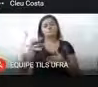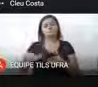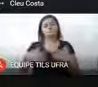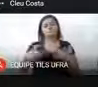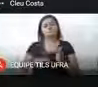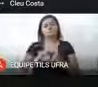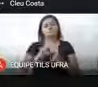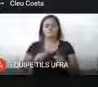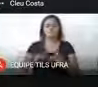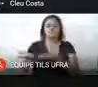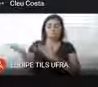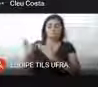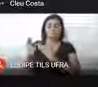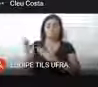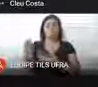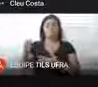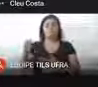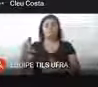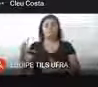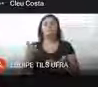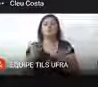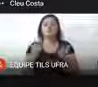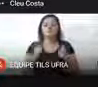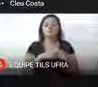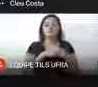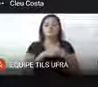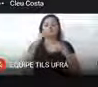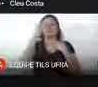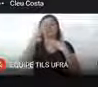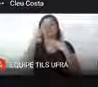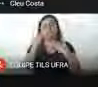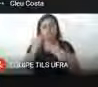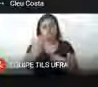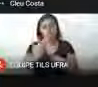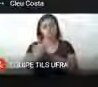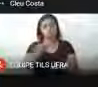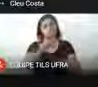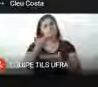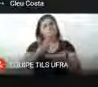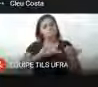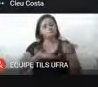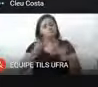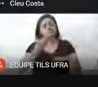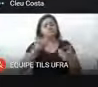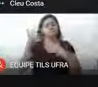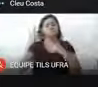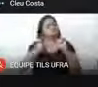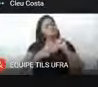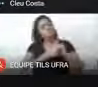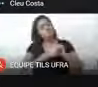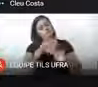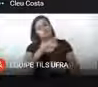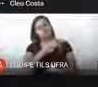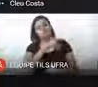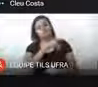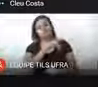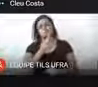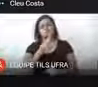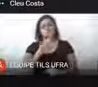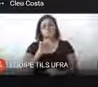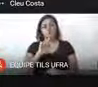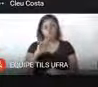professor Marcelo, também quero mais uma vez agradecer essa troca aqui, né, com o professor Regis, com todos vocês que